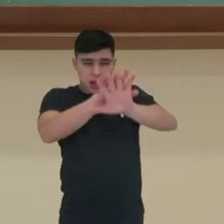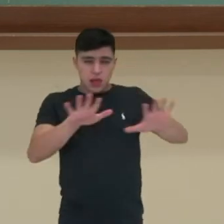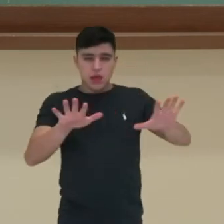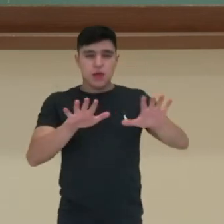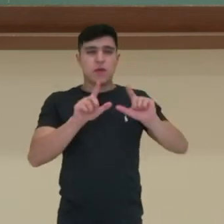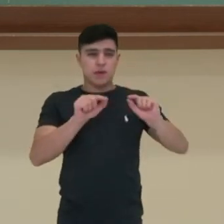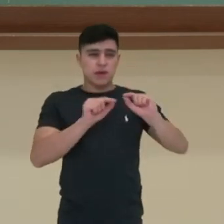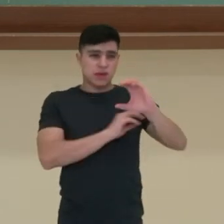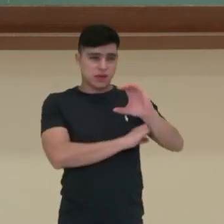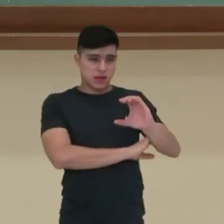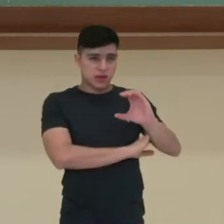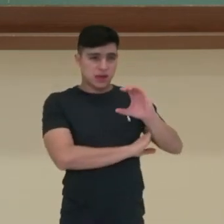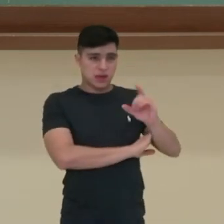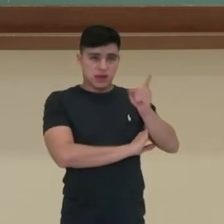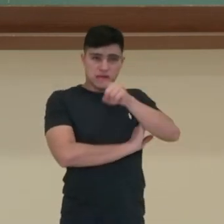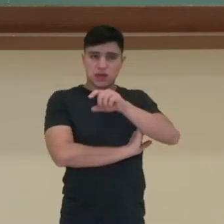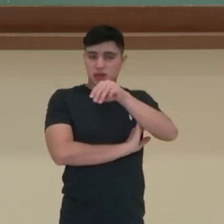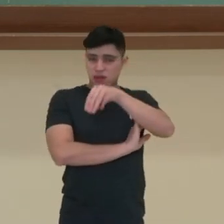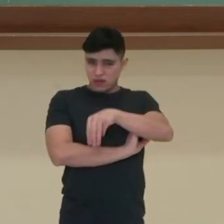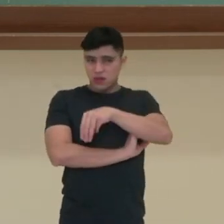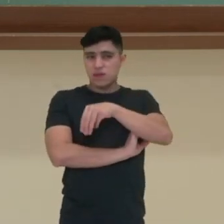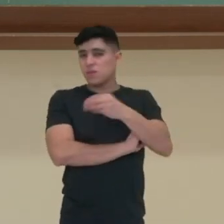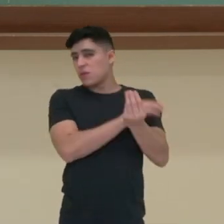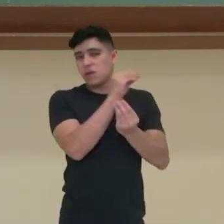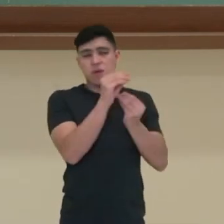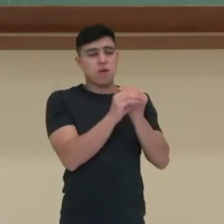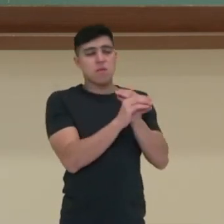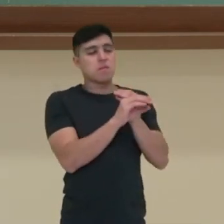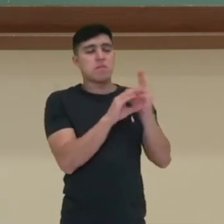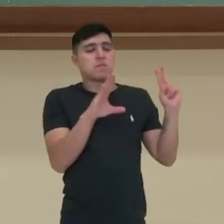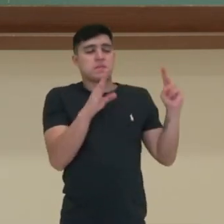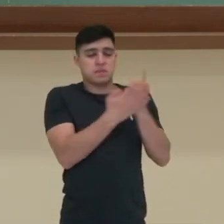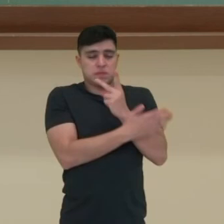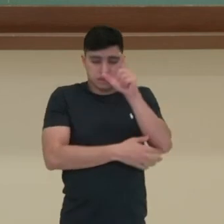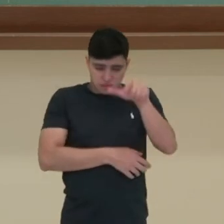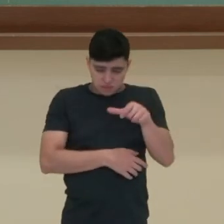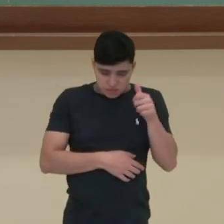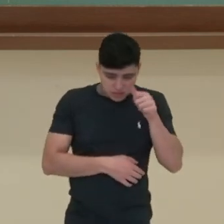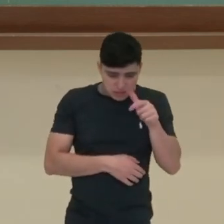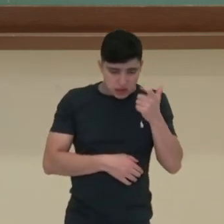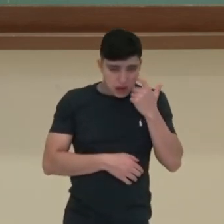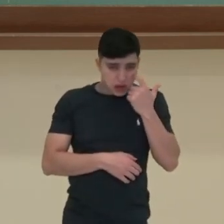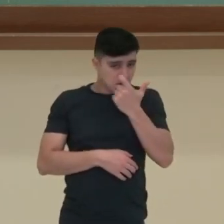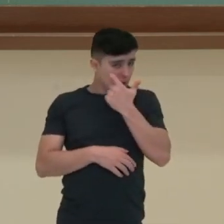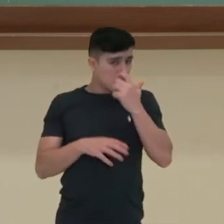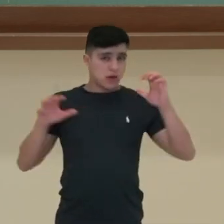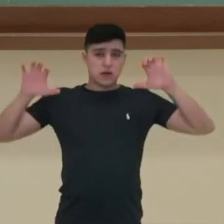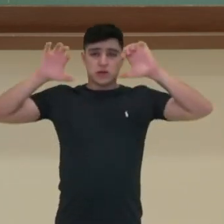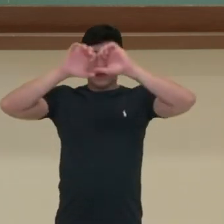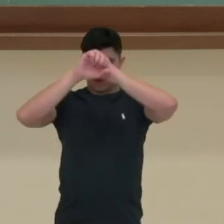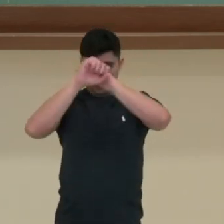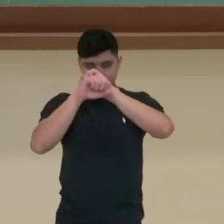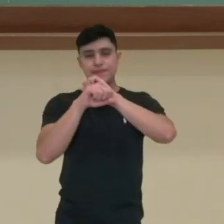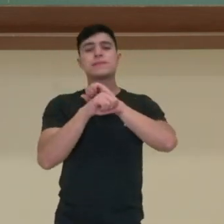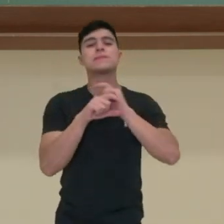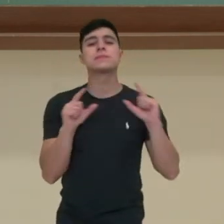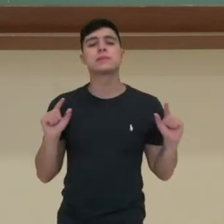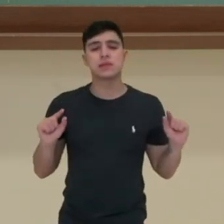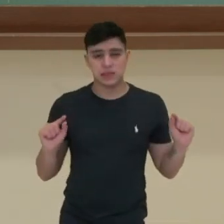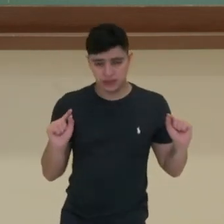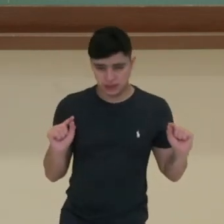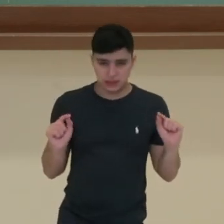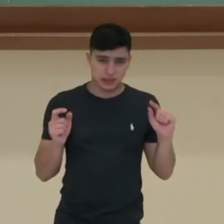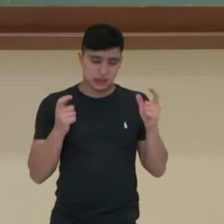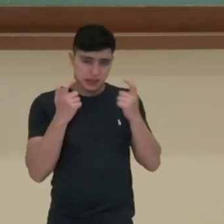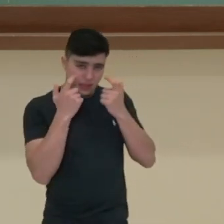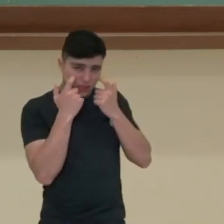genes C e M, tá? A gente já vai ver. Imagine que uma mulher com olhos escuros, tá? Olhos escuros, ou seja, pigmentação